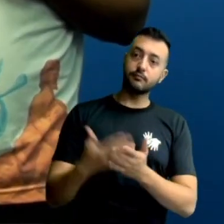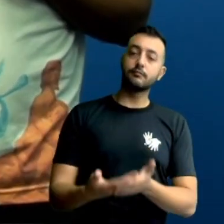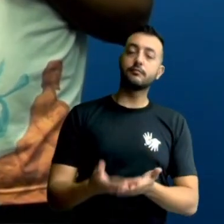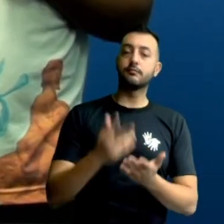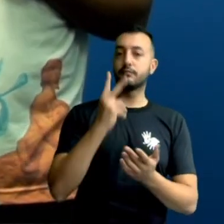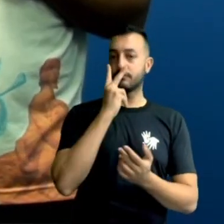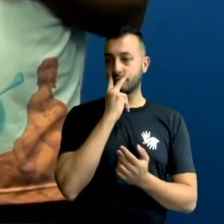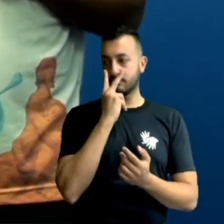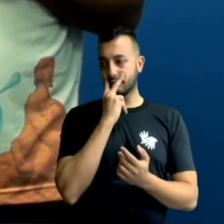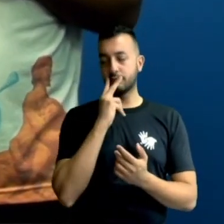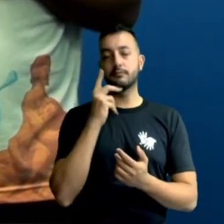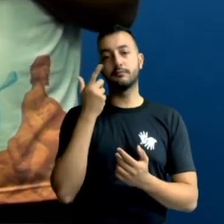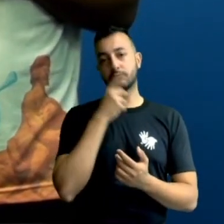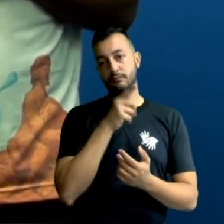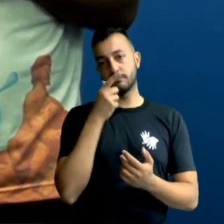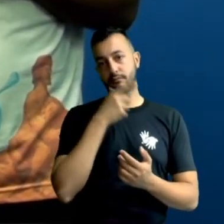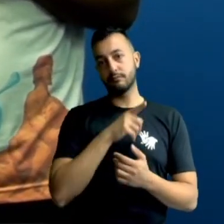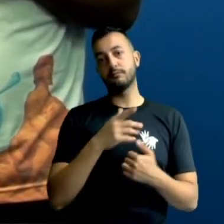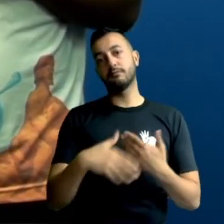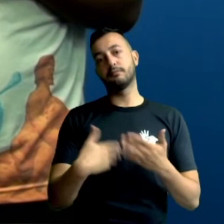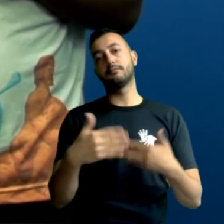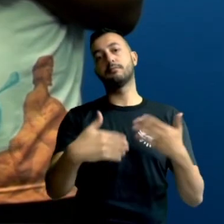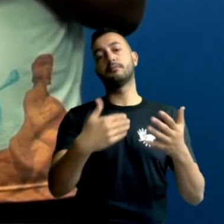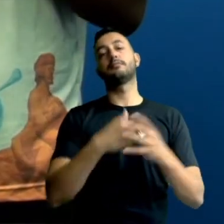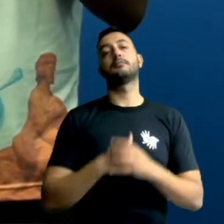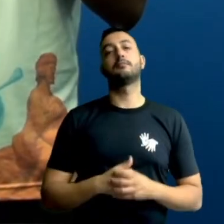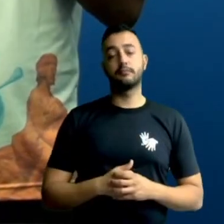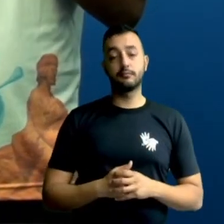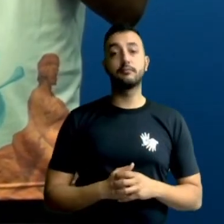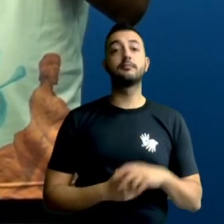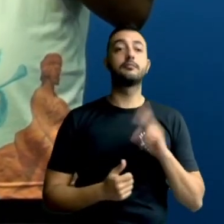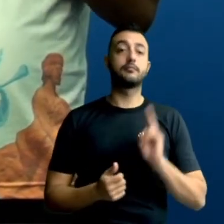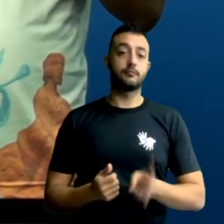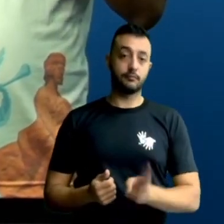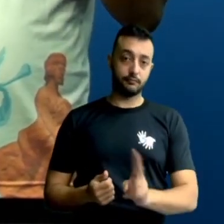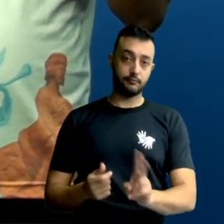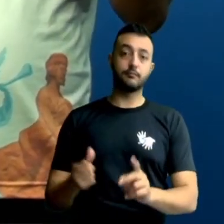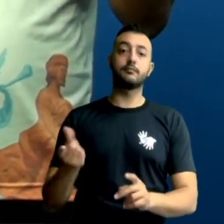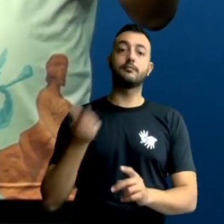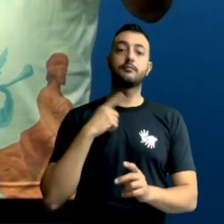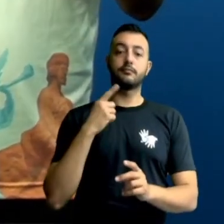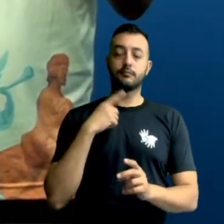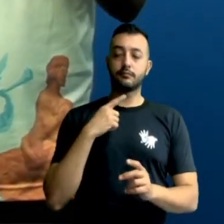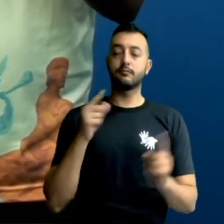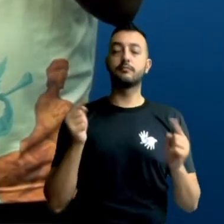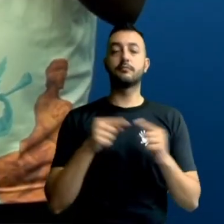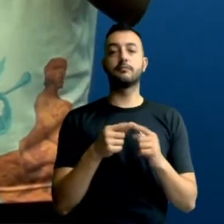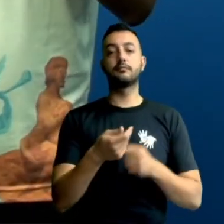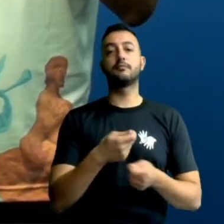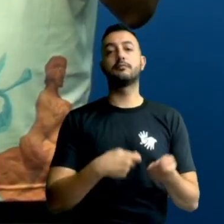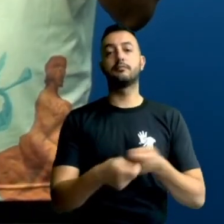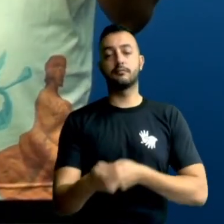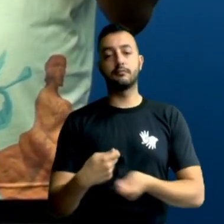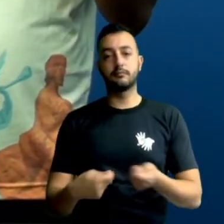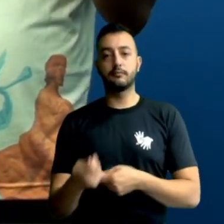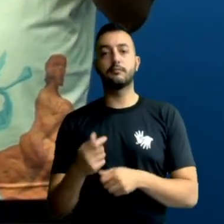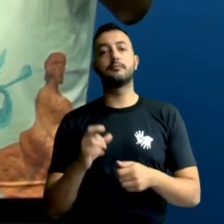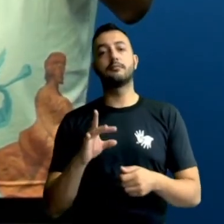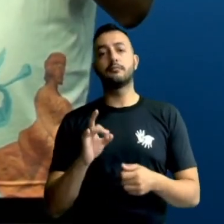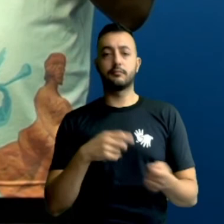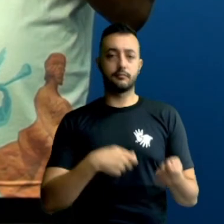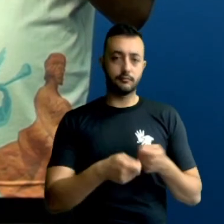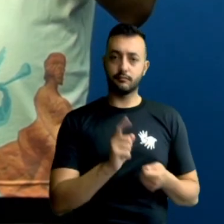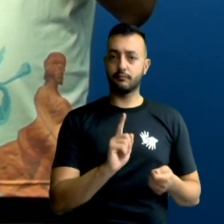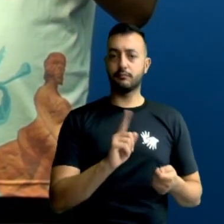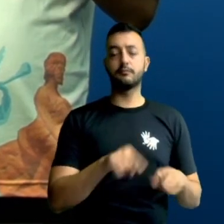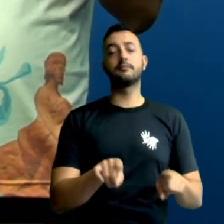a Vitória de Santo Antão ela foi se desenvolvendo, né? E sempre baseado na questão do comércio. Não só do comércio,